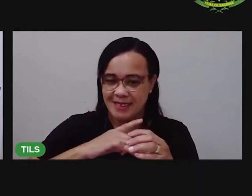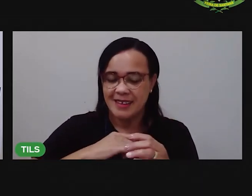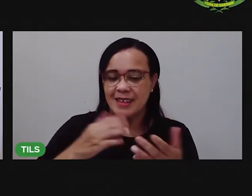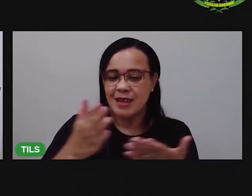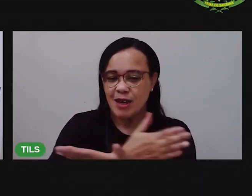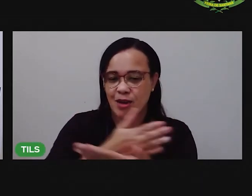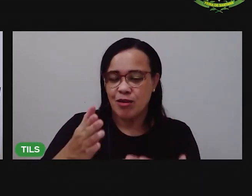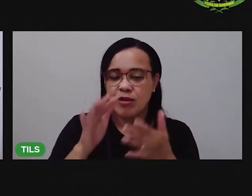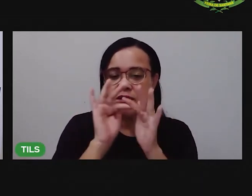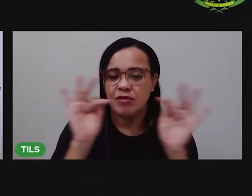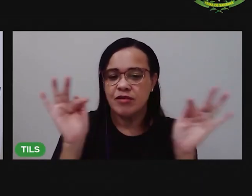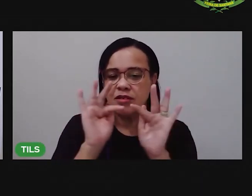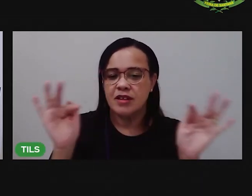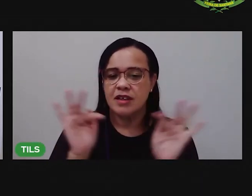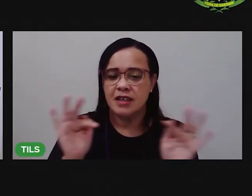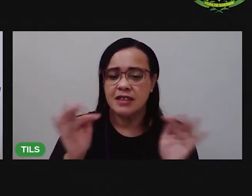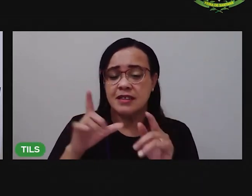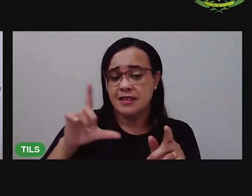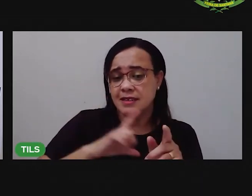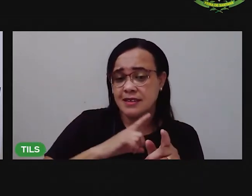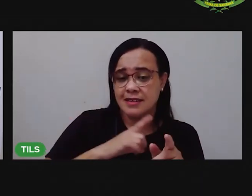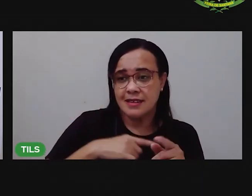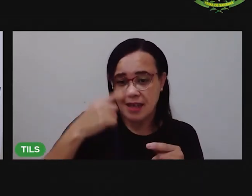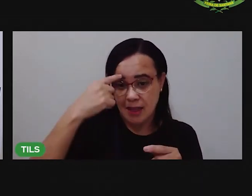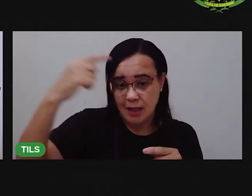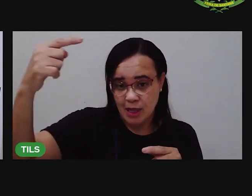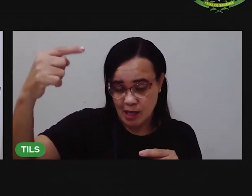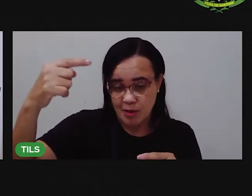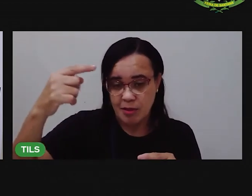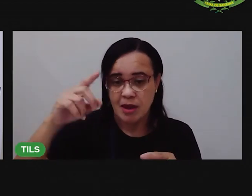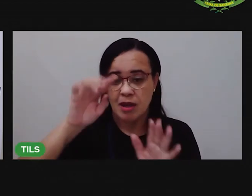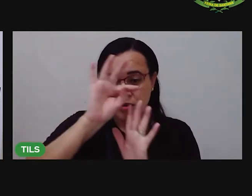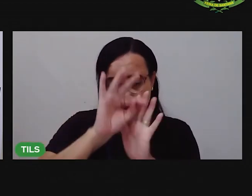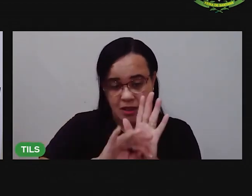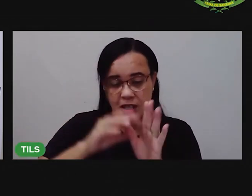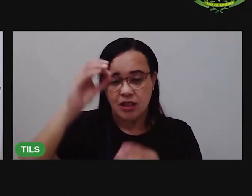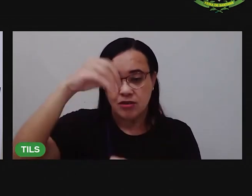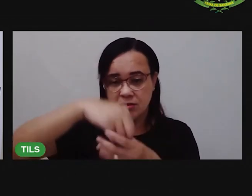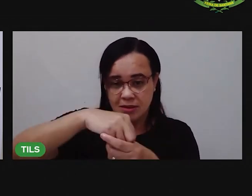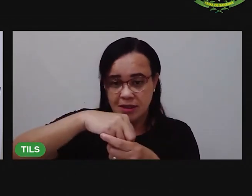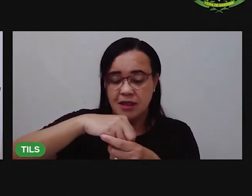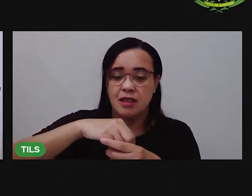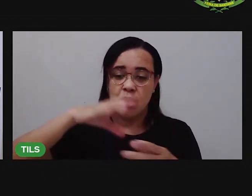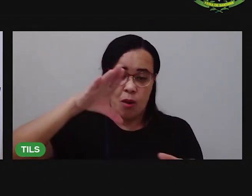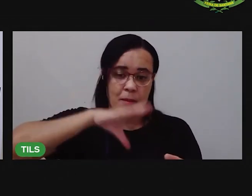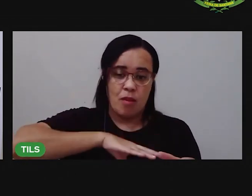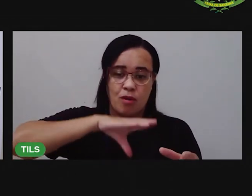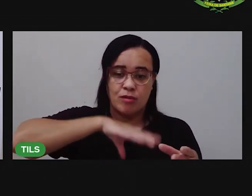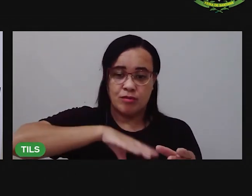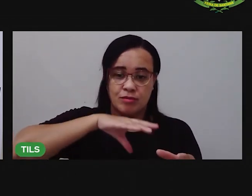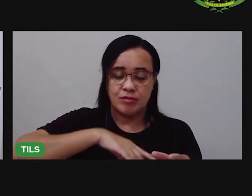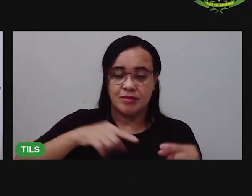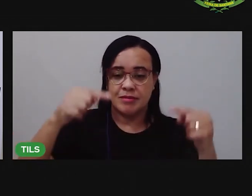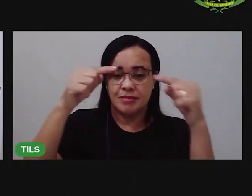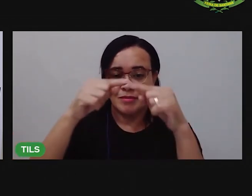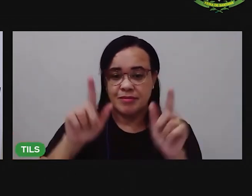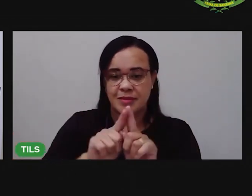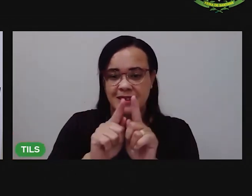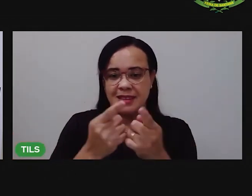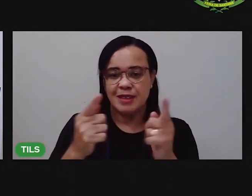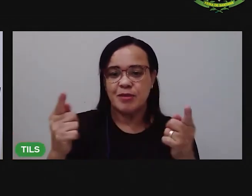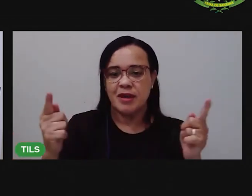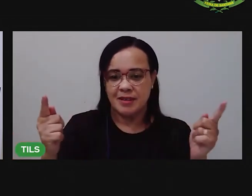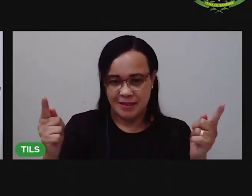viu ali um sinal de pontuação, como a exclamação, né? Que na